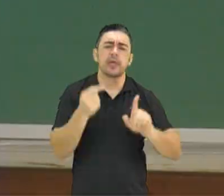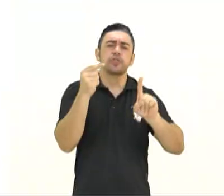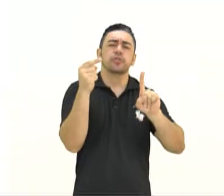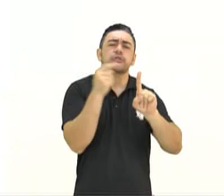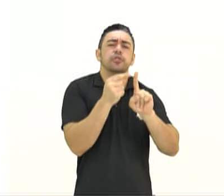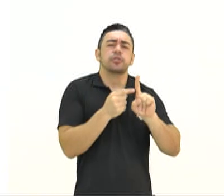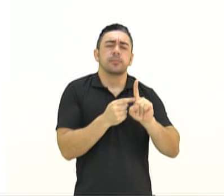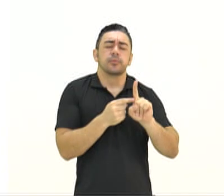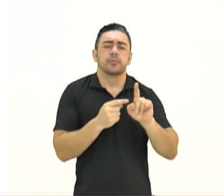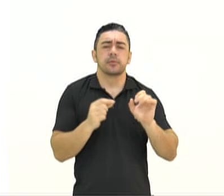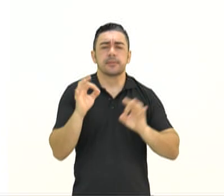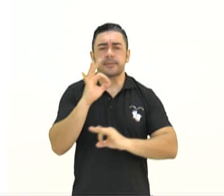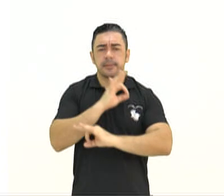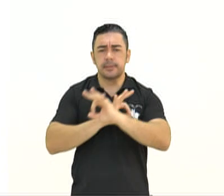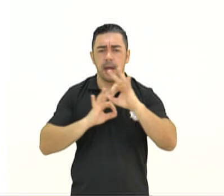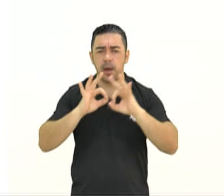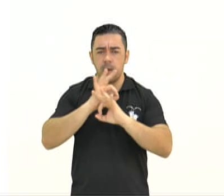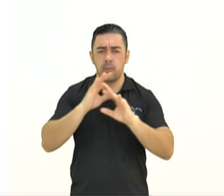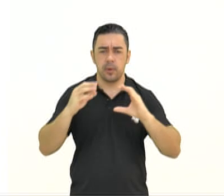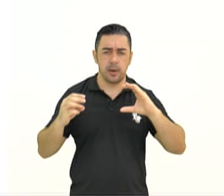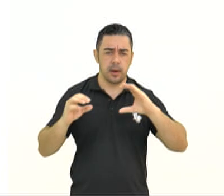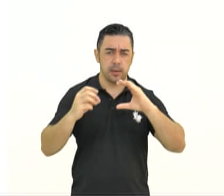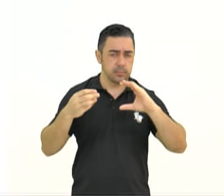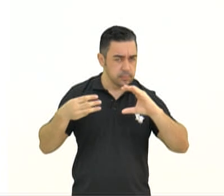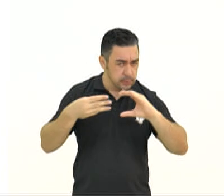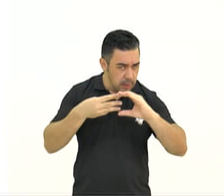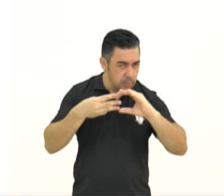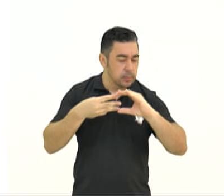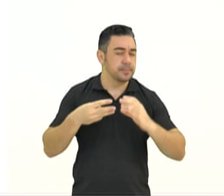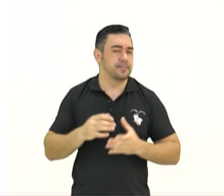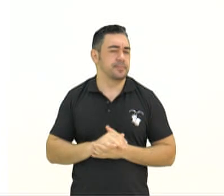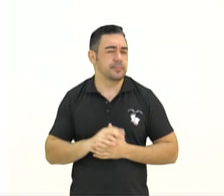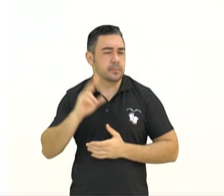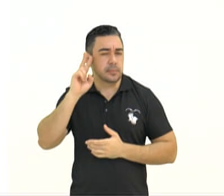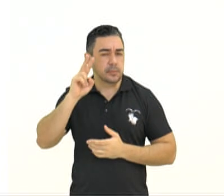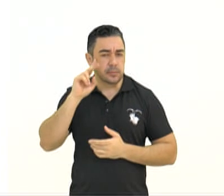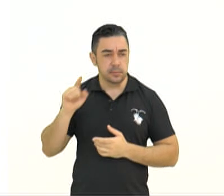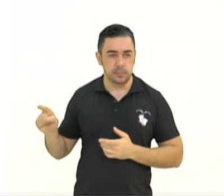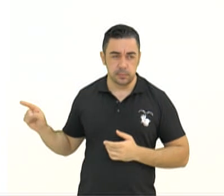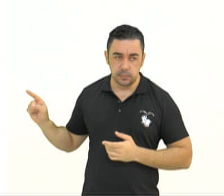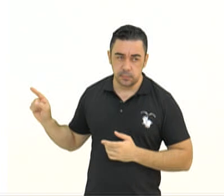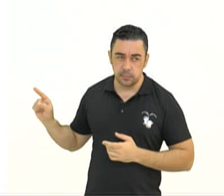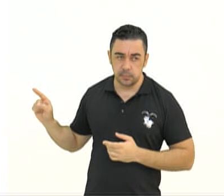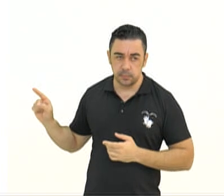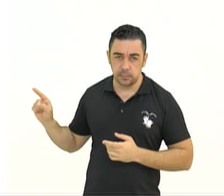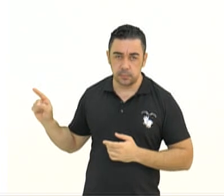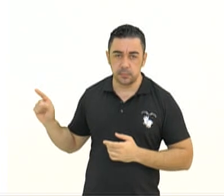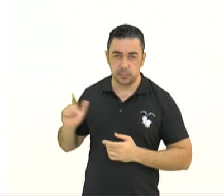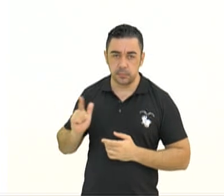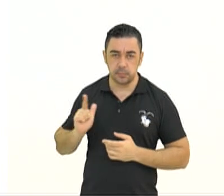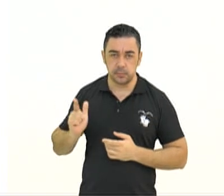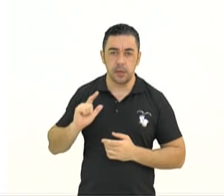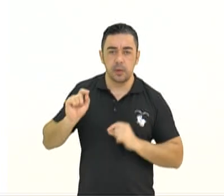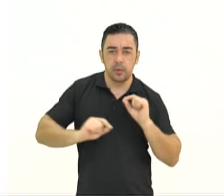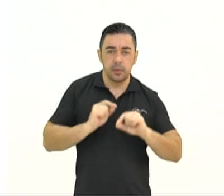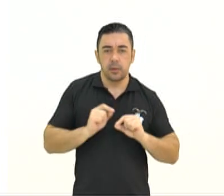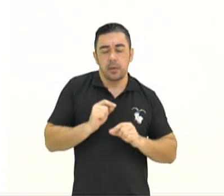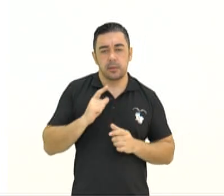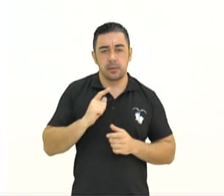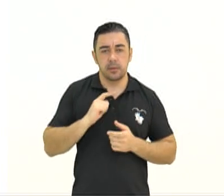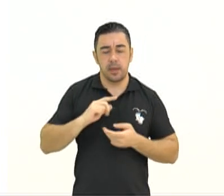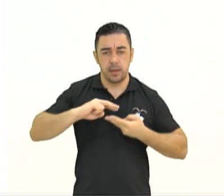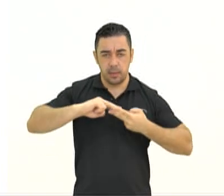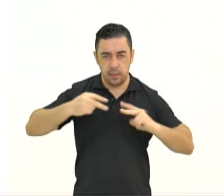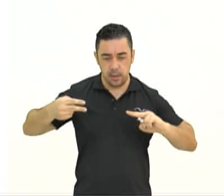relembrar rapidinho. Aqui está a nossa célula procarionte. Lembra dela? Então aqui, ó, ela tem o DNA disperso ali no citoplasma. Mas ela é uma